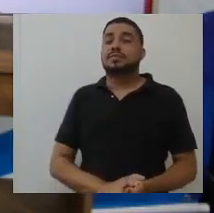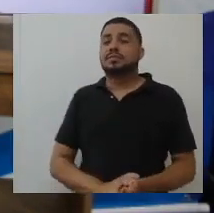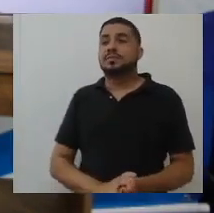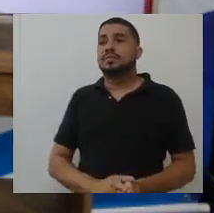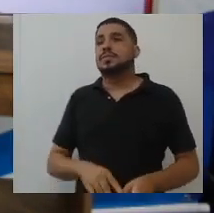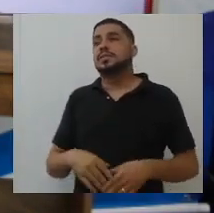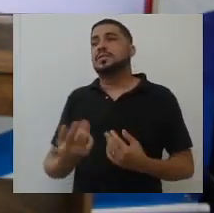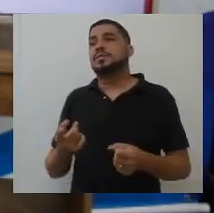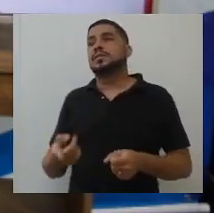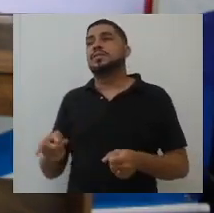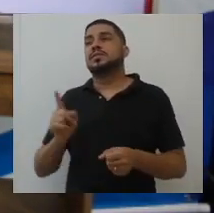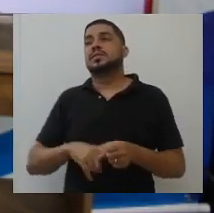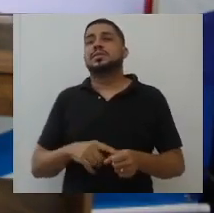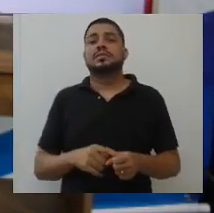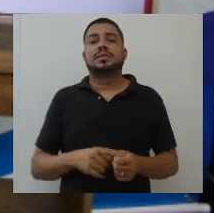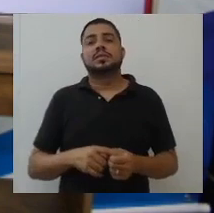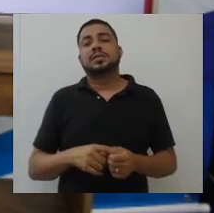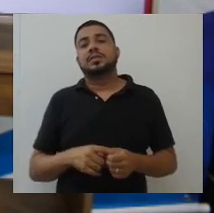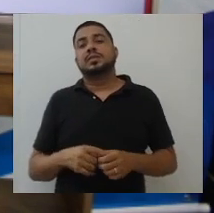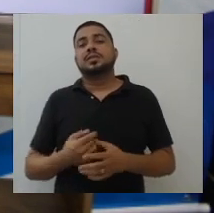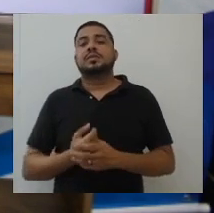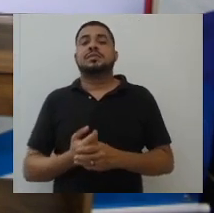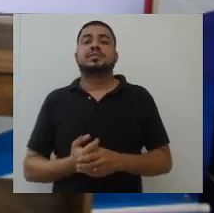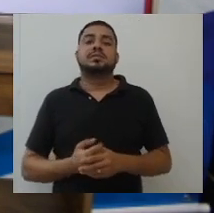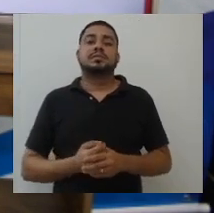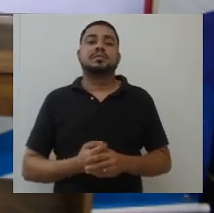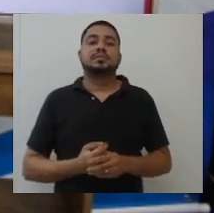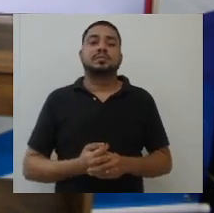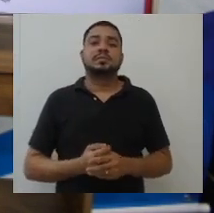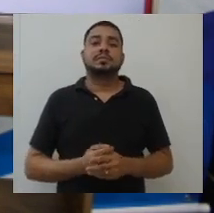E aí vamos retornar para a gente comentar mais algumas coisas.